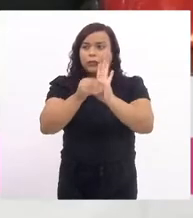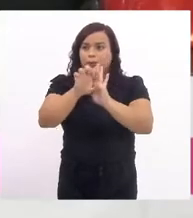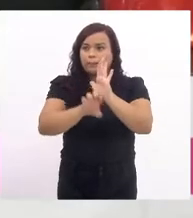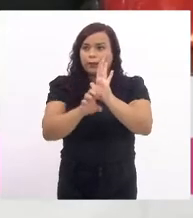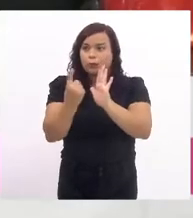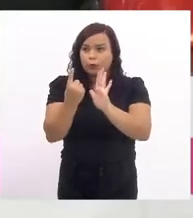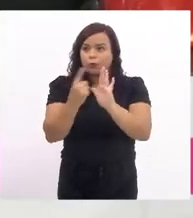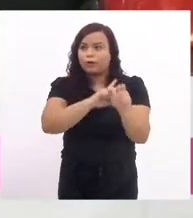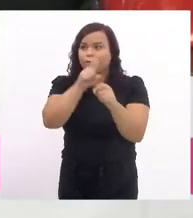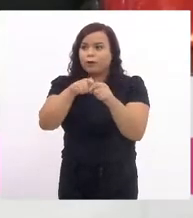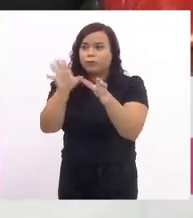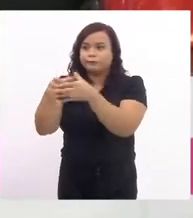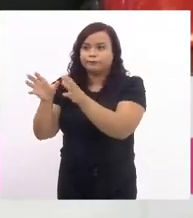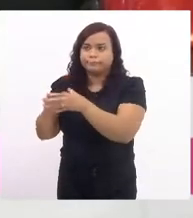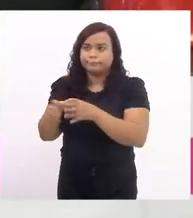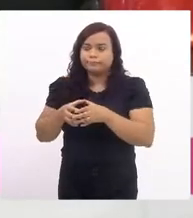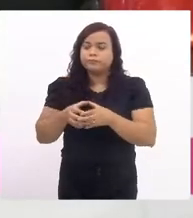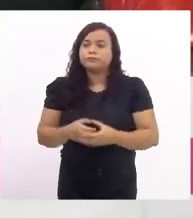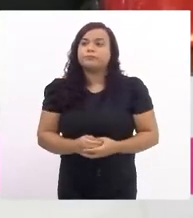retorna às comissões.